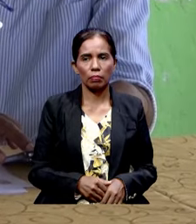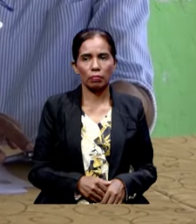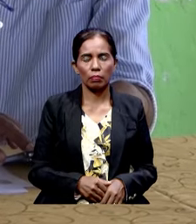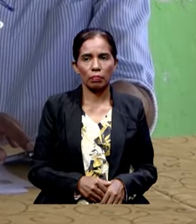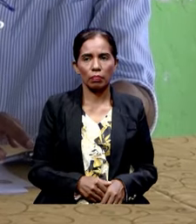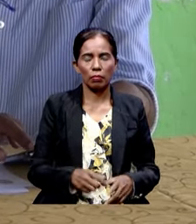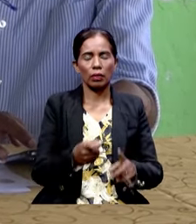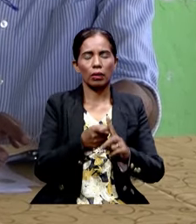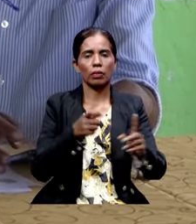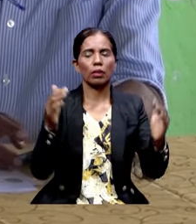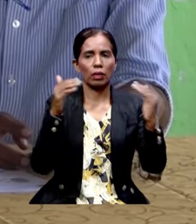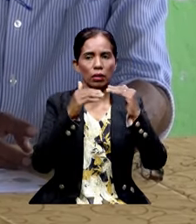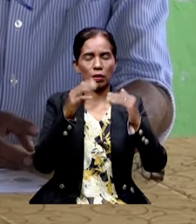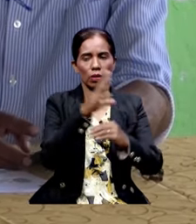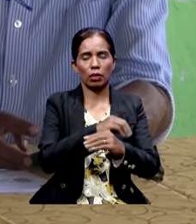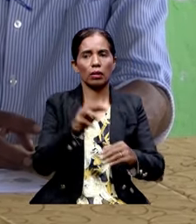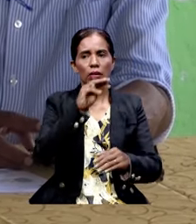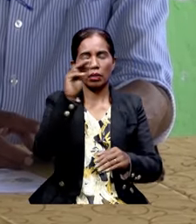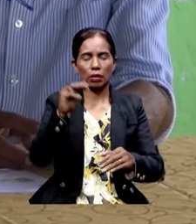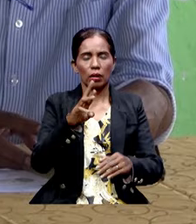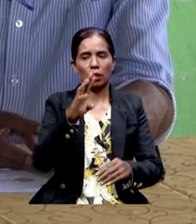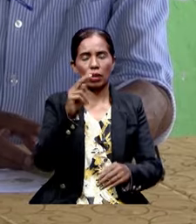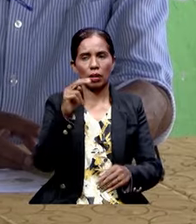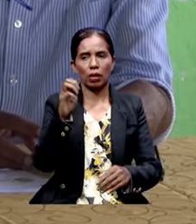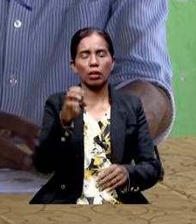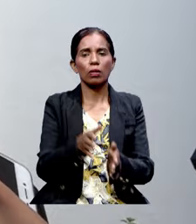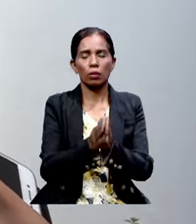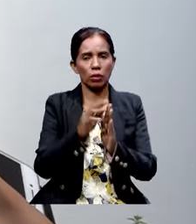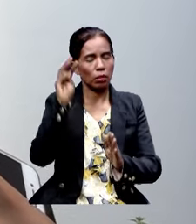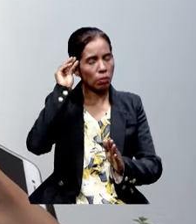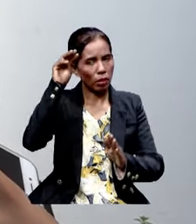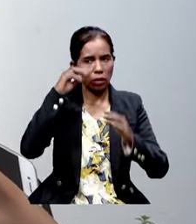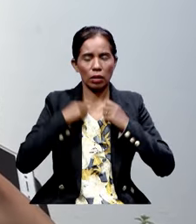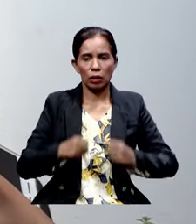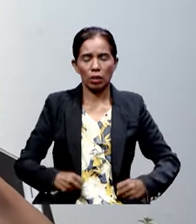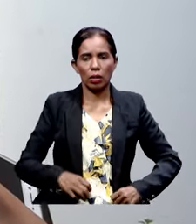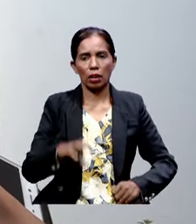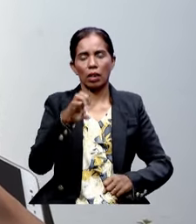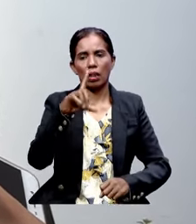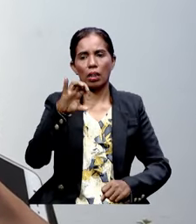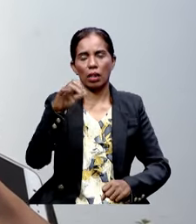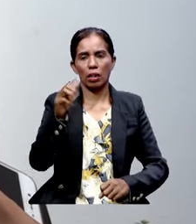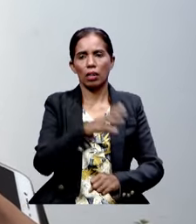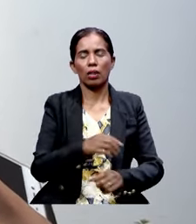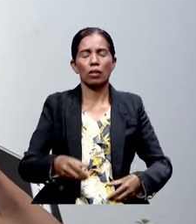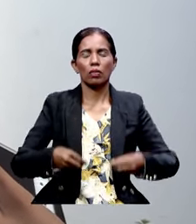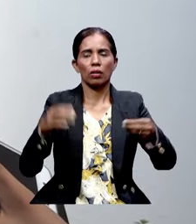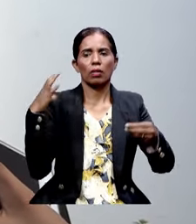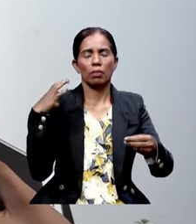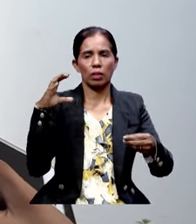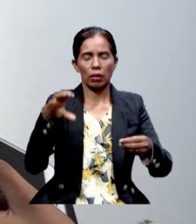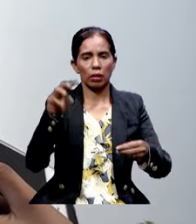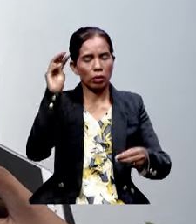Li husi conferenza in prensa segunda ne, renetil husu ba ministre Saudi El Yerus Reza Amaral, ato fo competencia